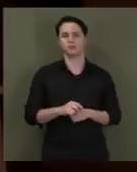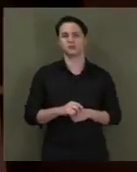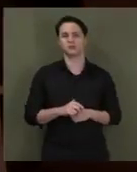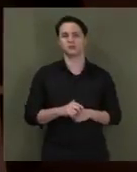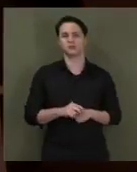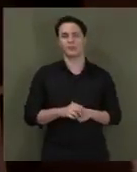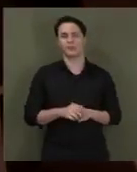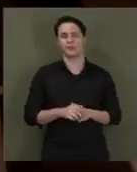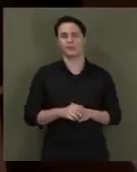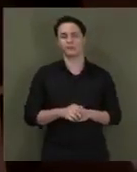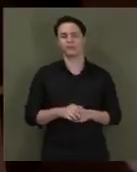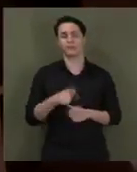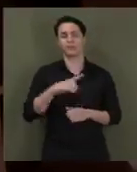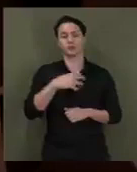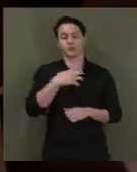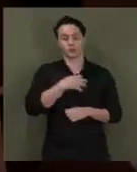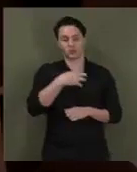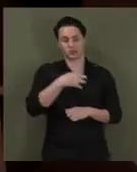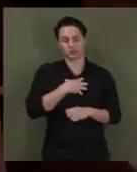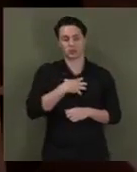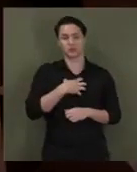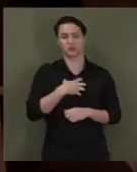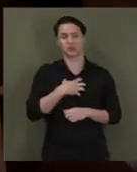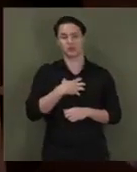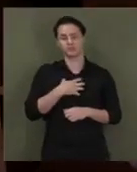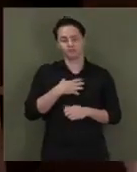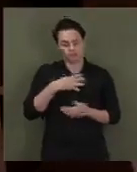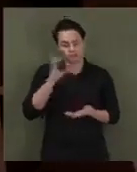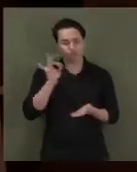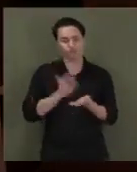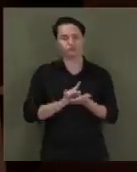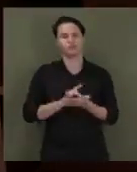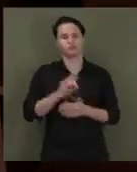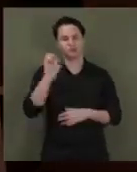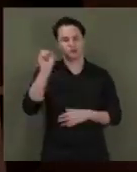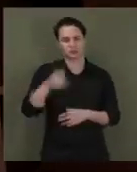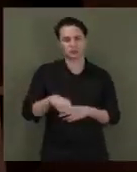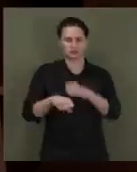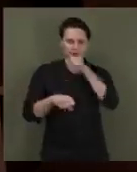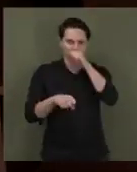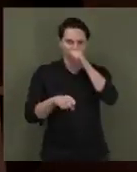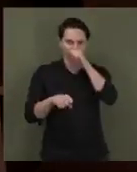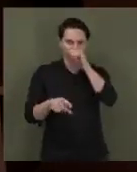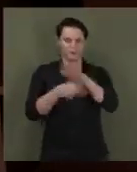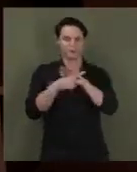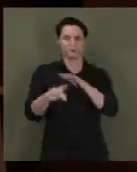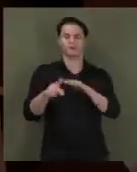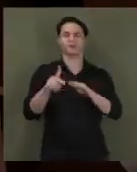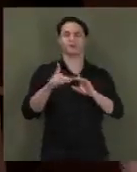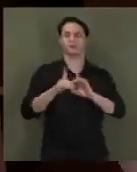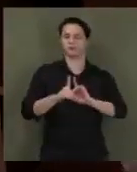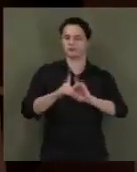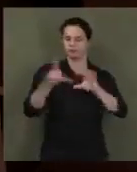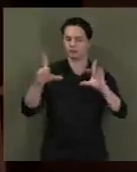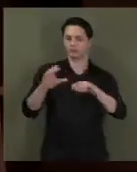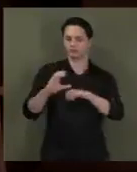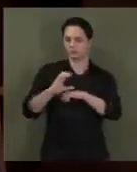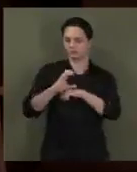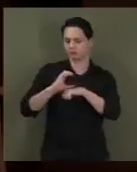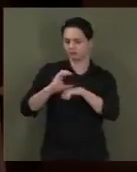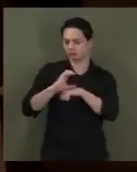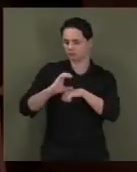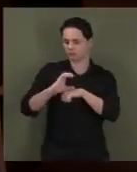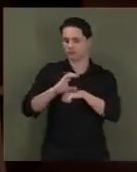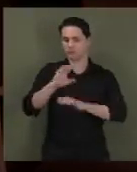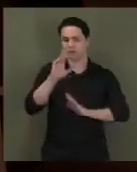intransigentemente, de forma intransigentemente, sim, a democracia, a Constituição e